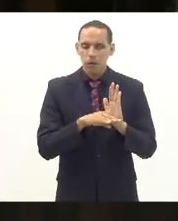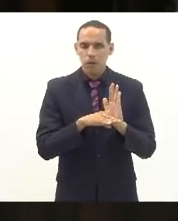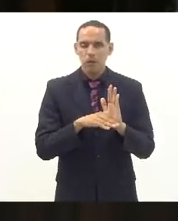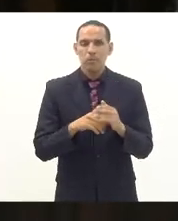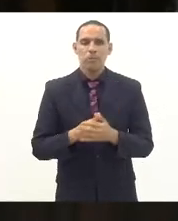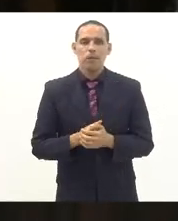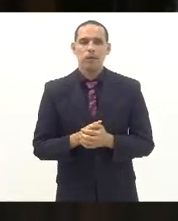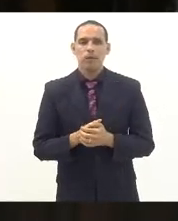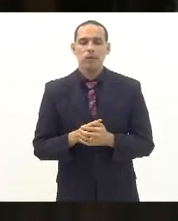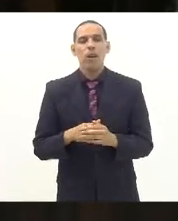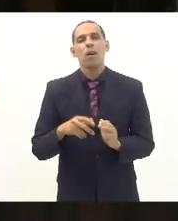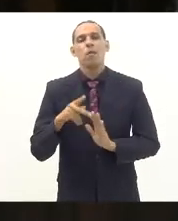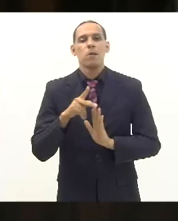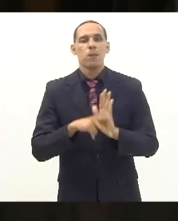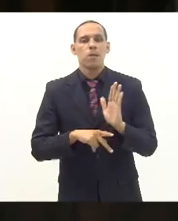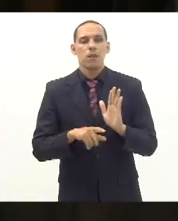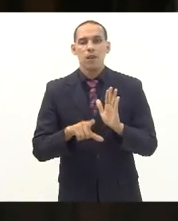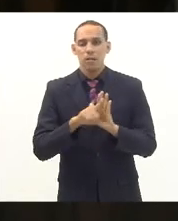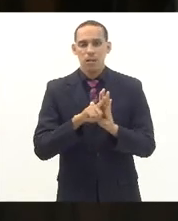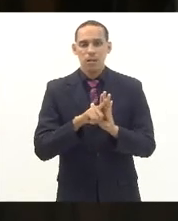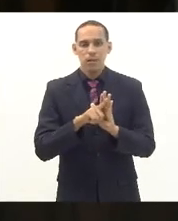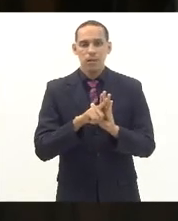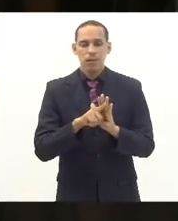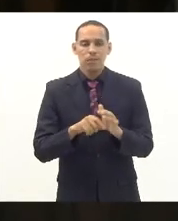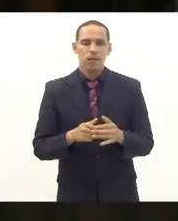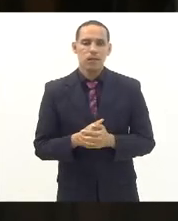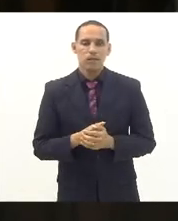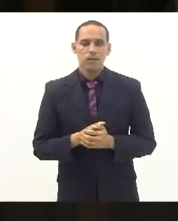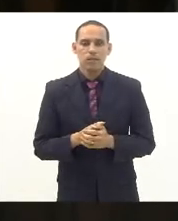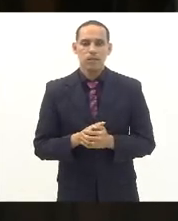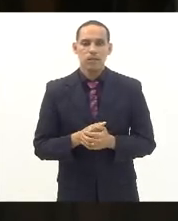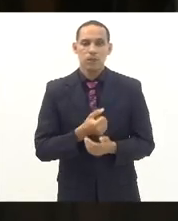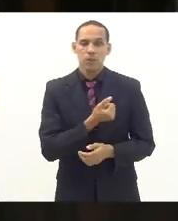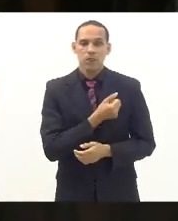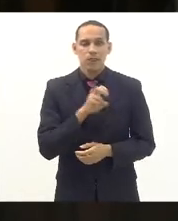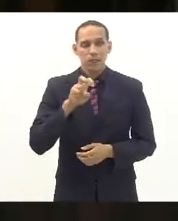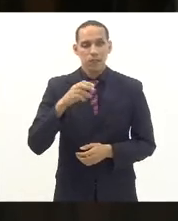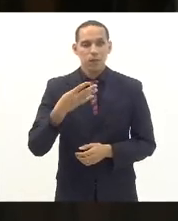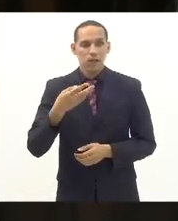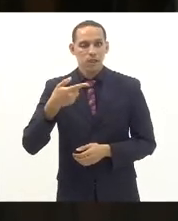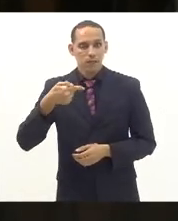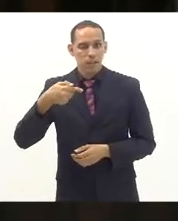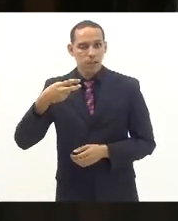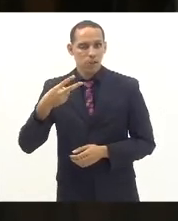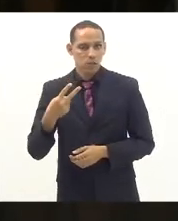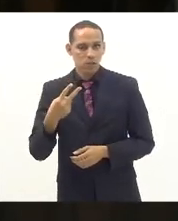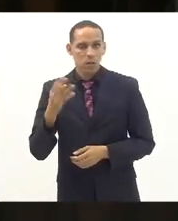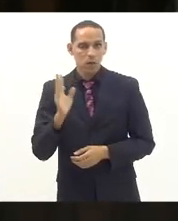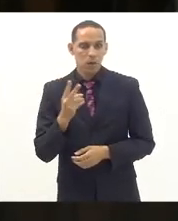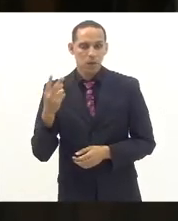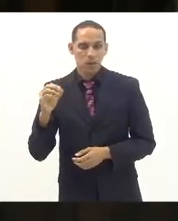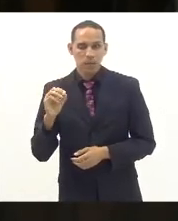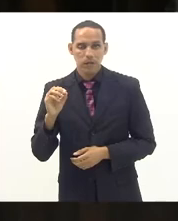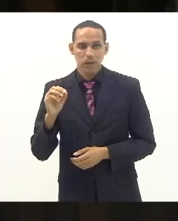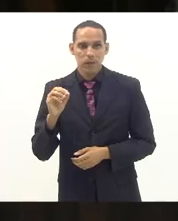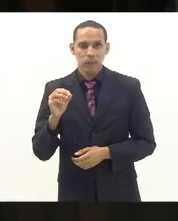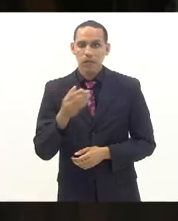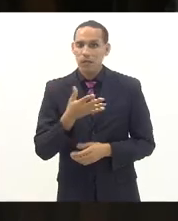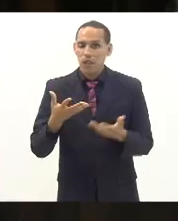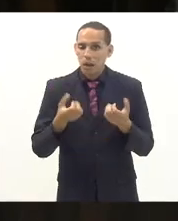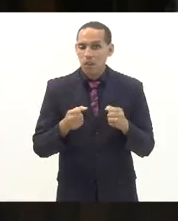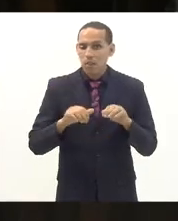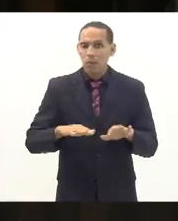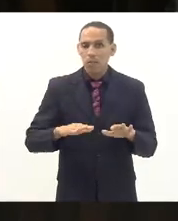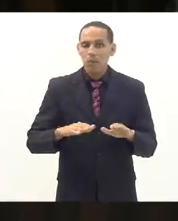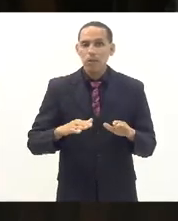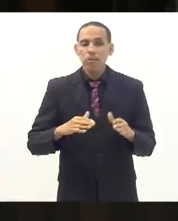do projeto de lei o número 54 7.226 que a